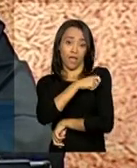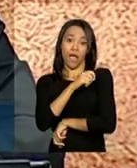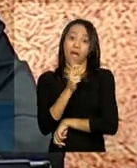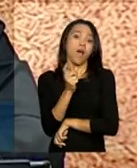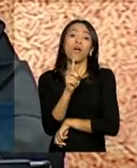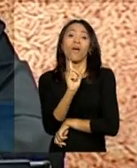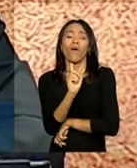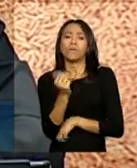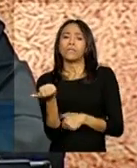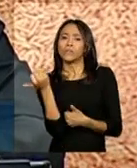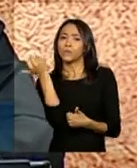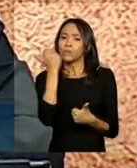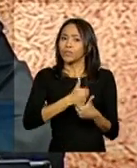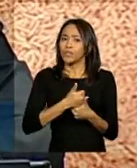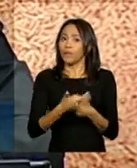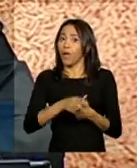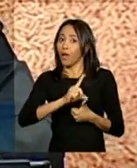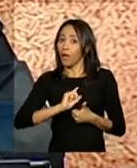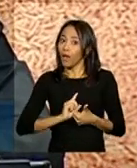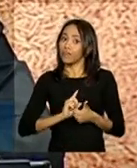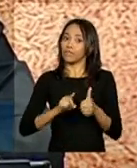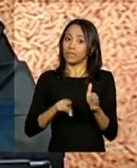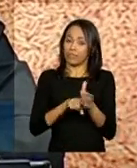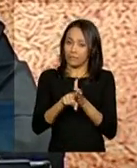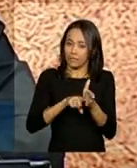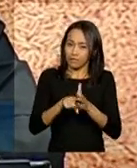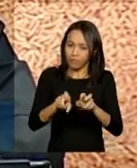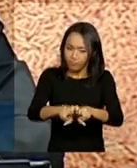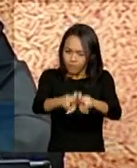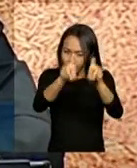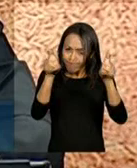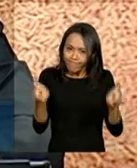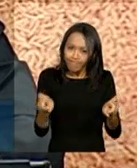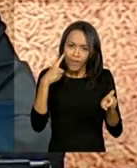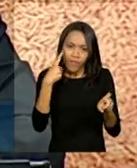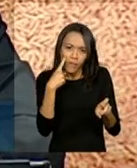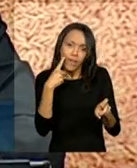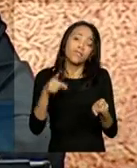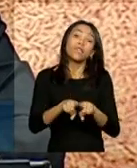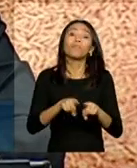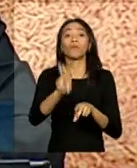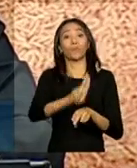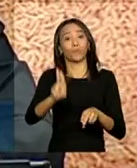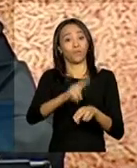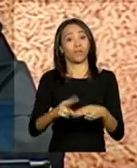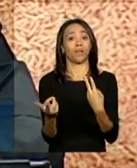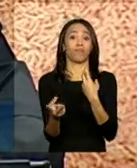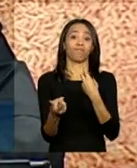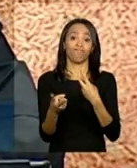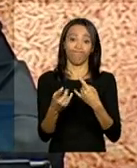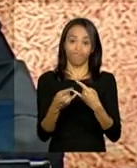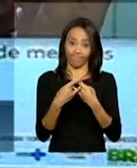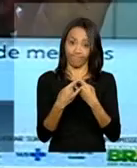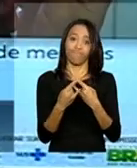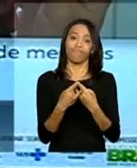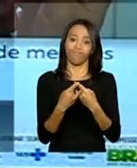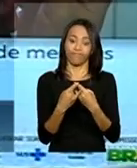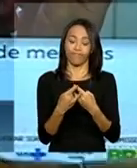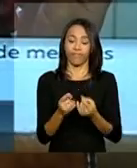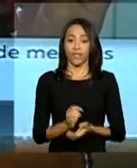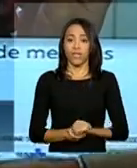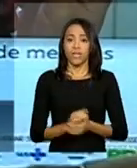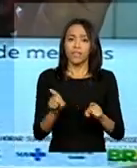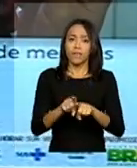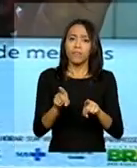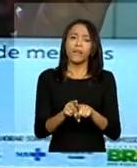substitui a realização do exame preventivo Papa Nicolau nem o uso de preservativos pode passar o próximo a a eficácia